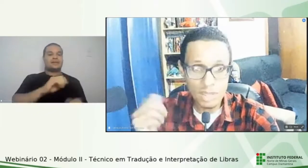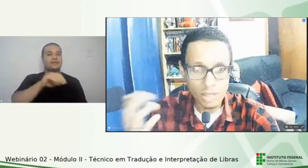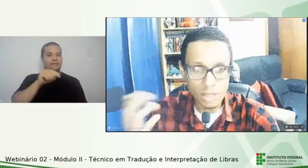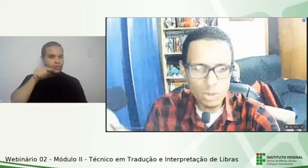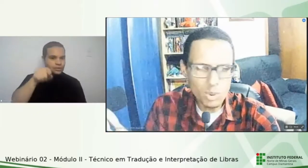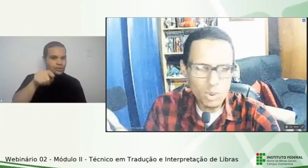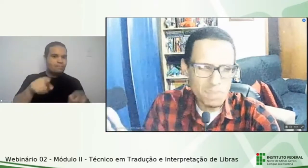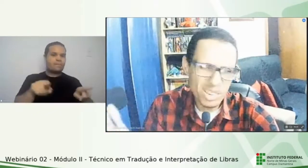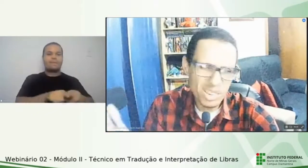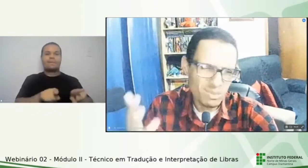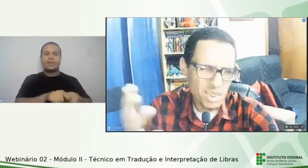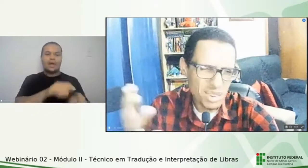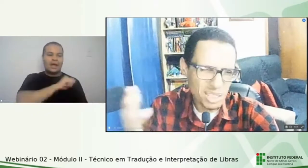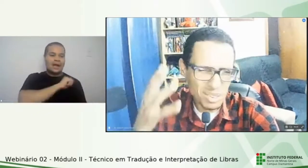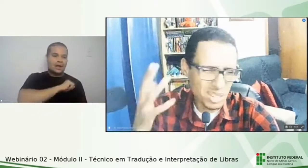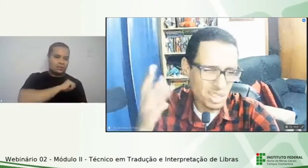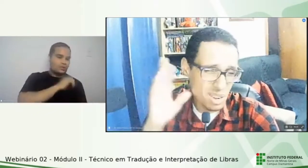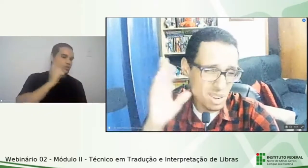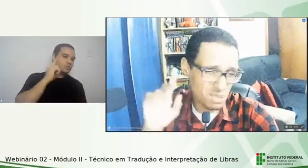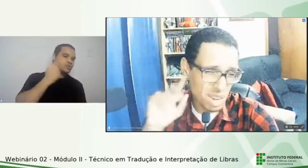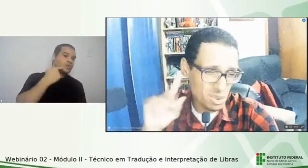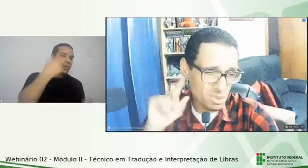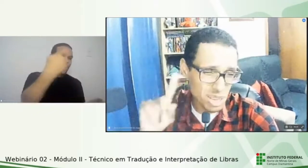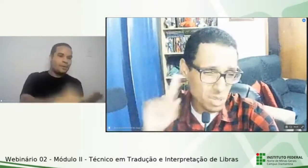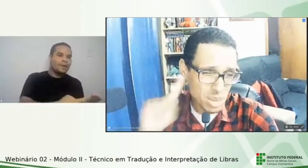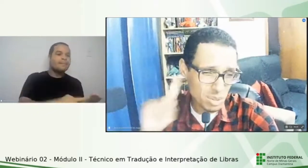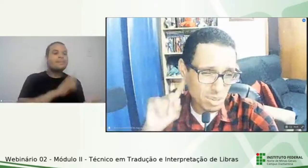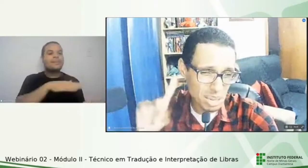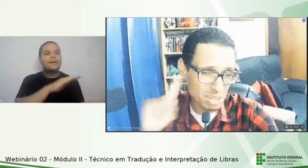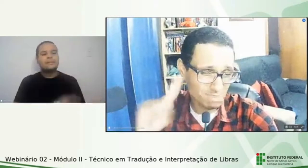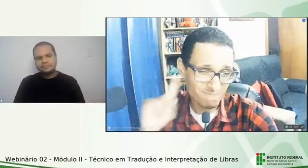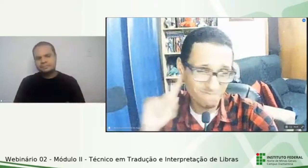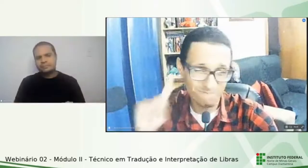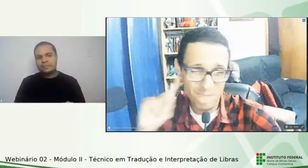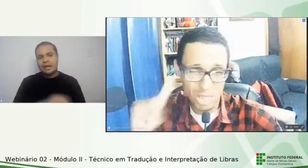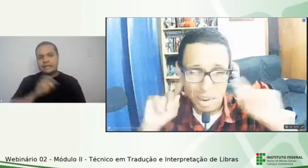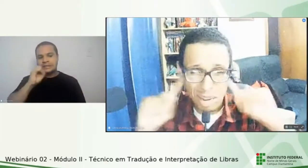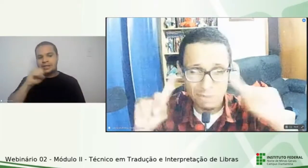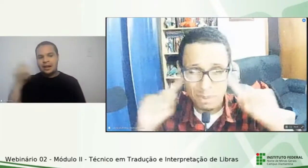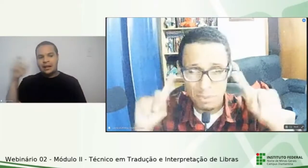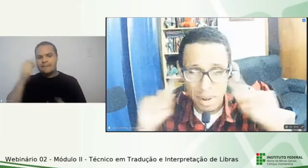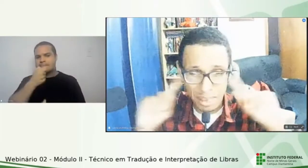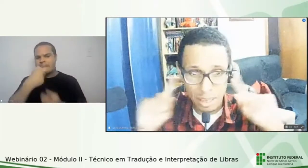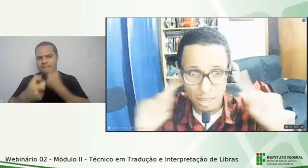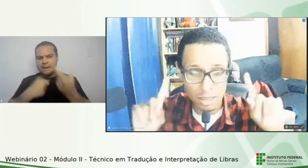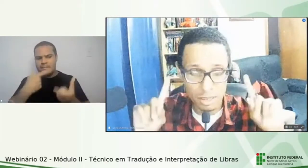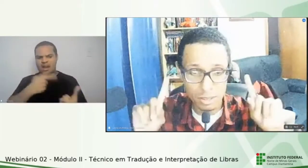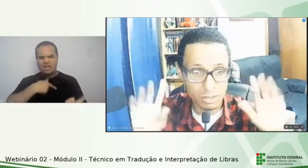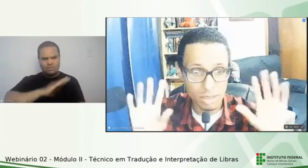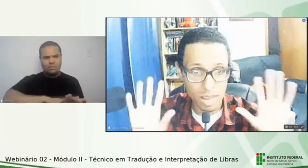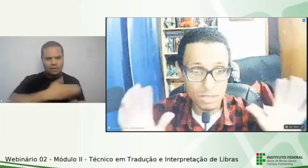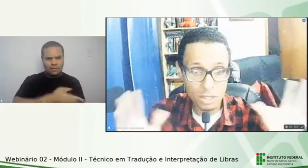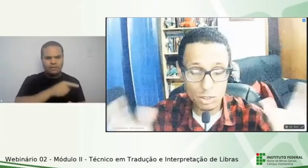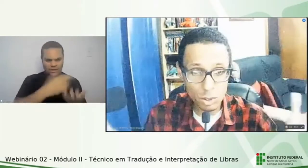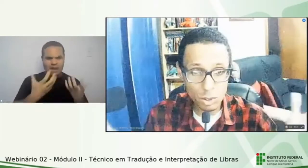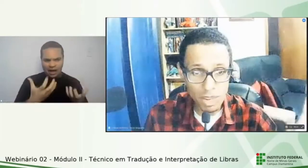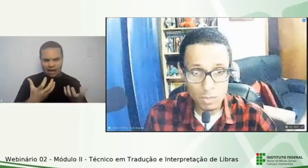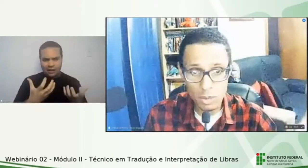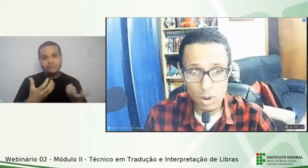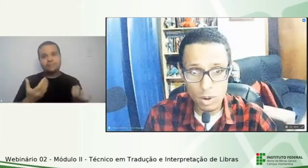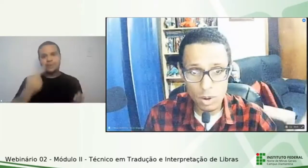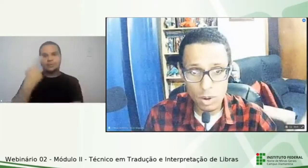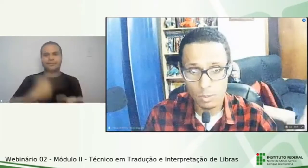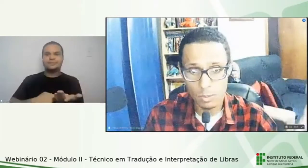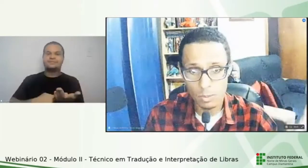vezes até o surdo também já não fica tão assim, nossa, ficar ouvindo isso, né? Tanto palavrão, para quê? Às vezes o surdo mesmo